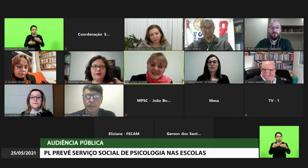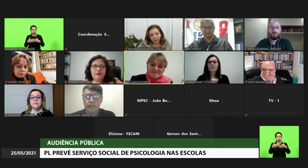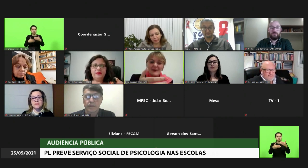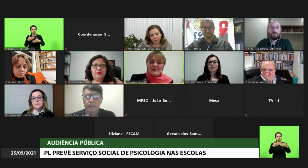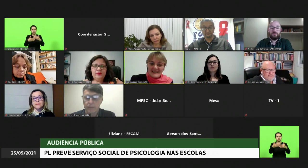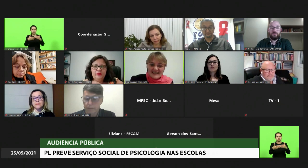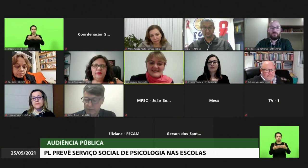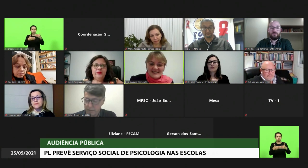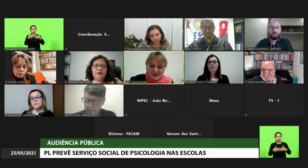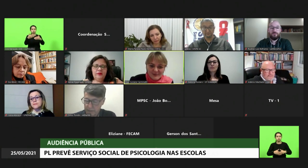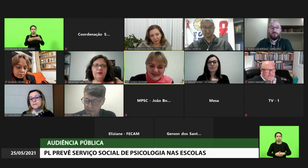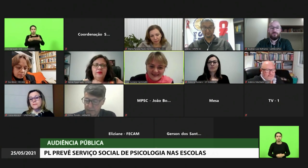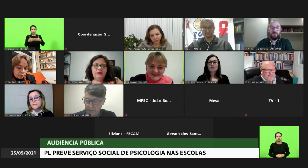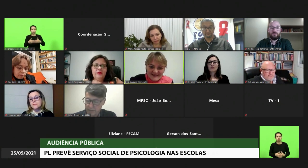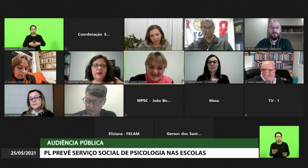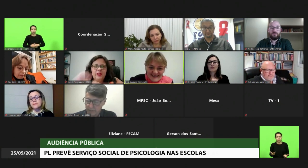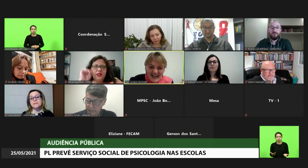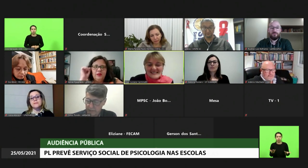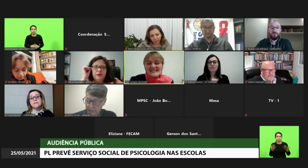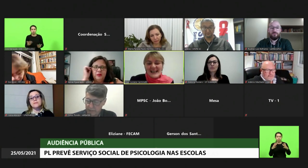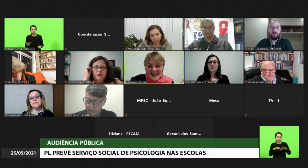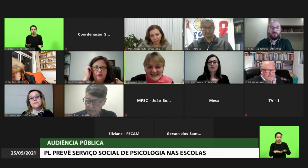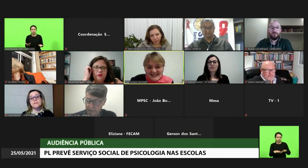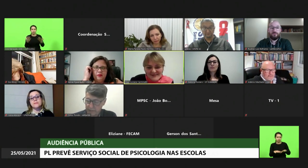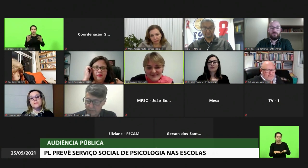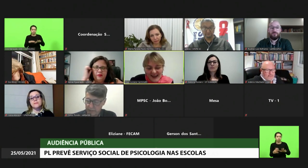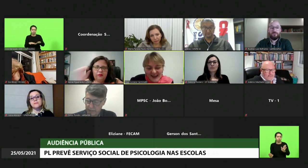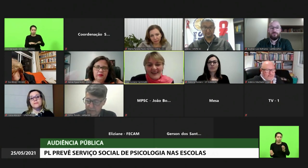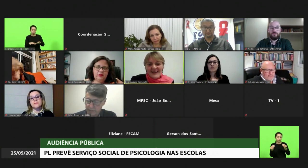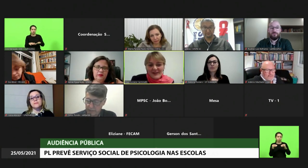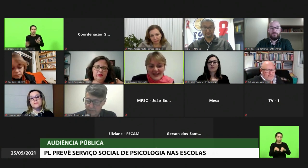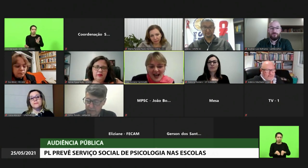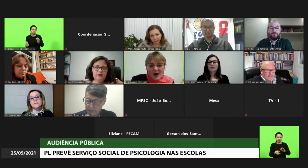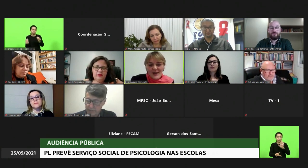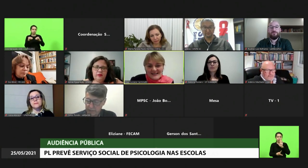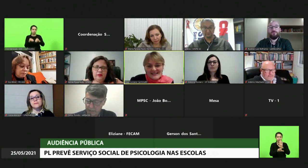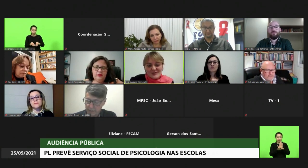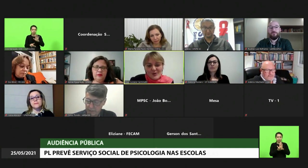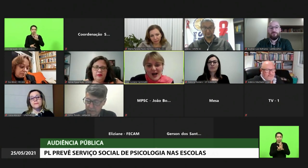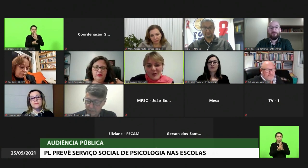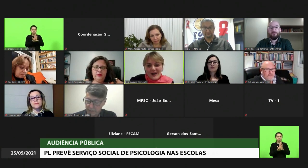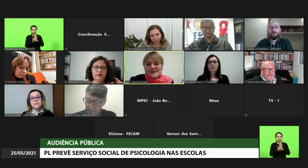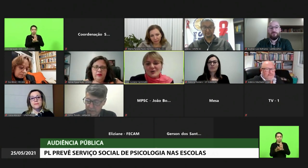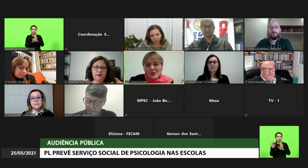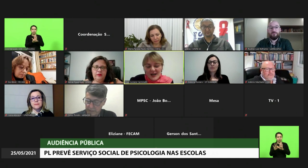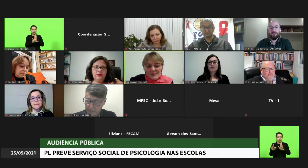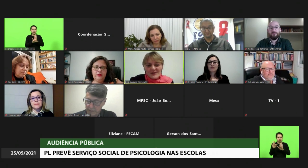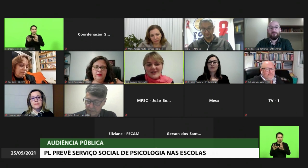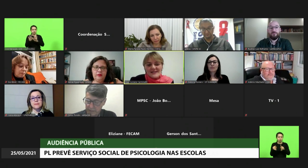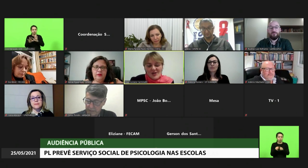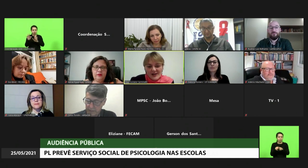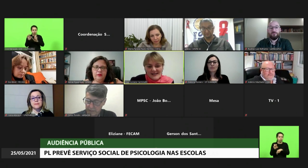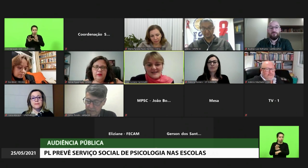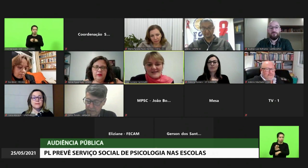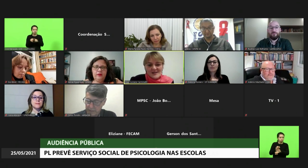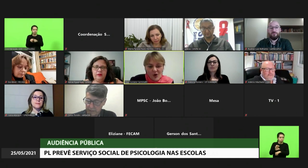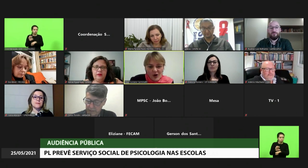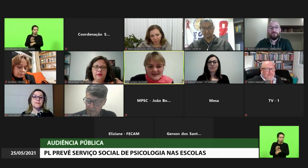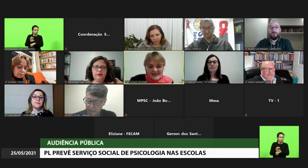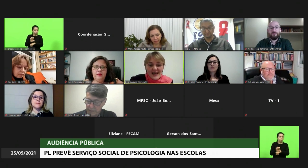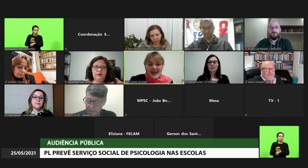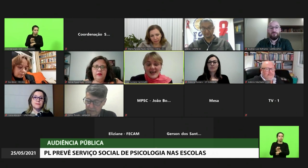de implementação das leis, né, federal e estadual no âmbito das